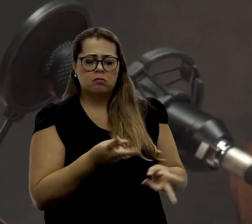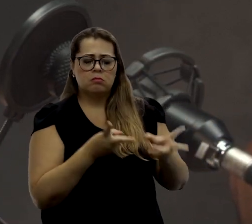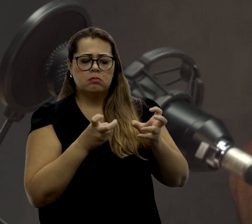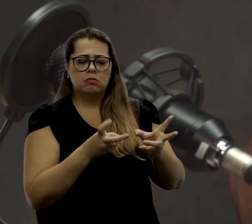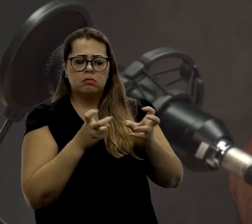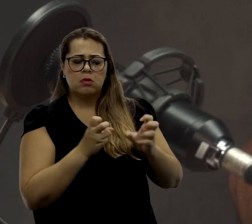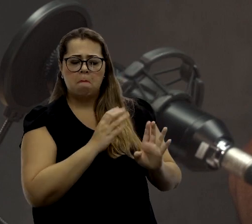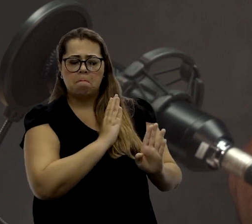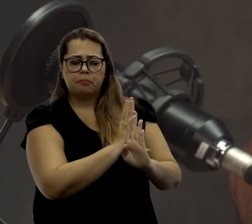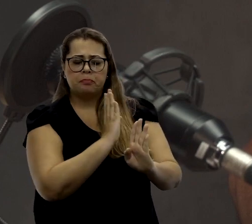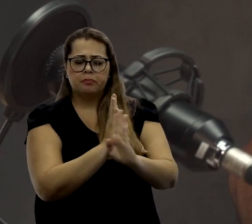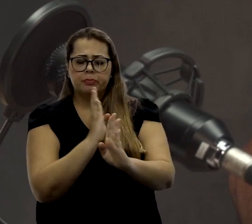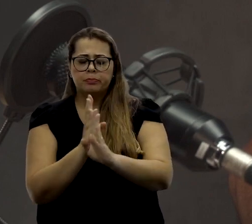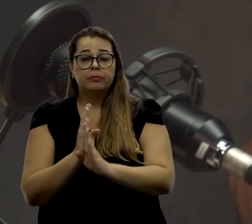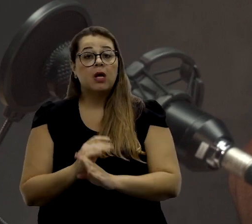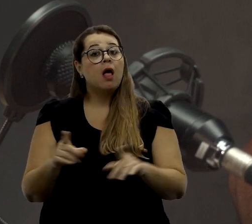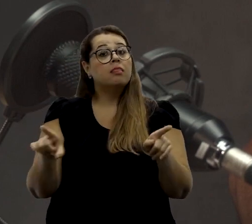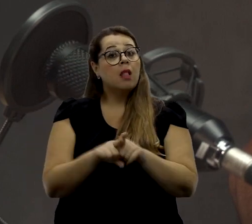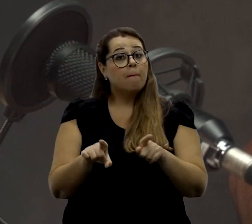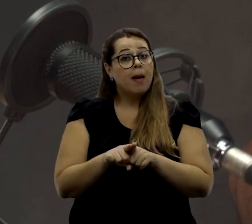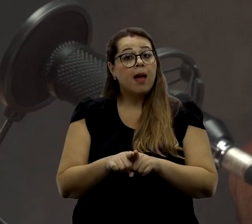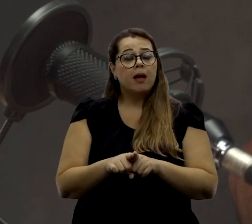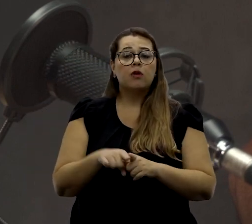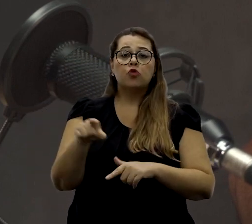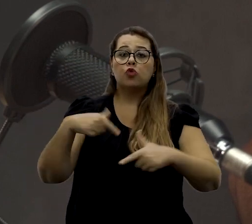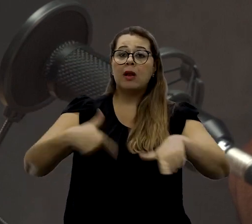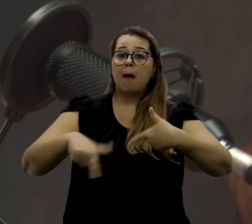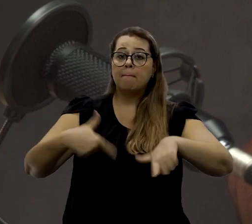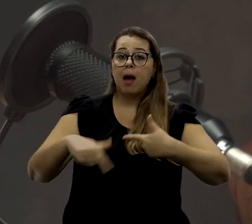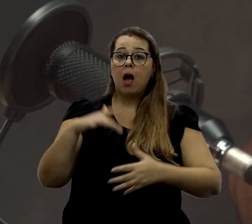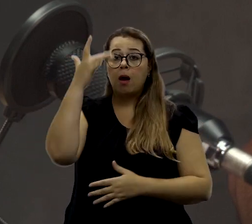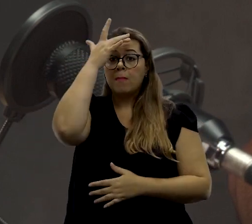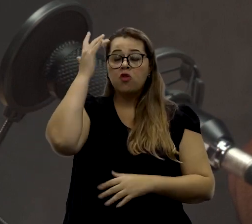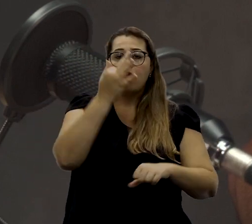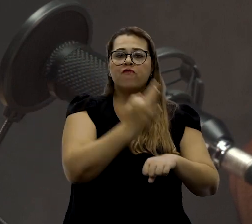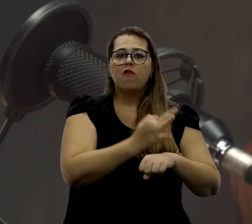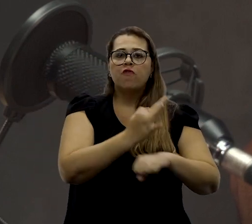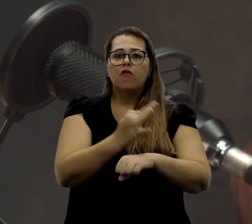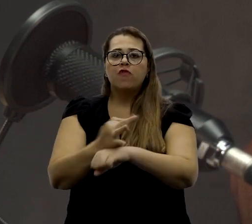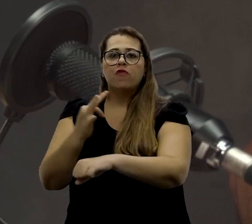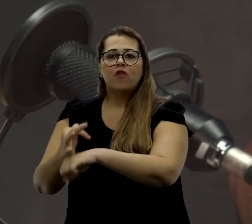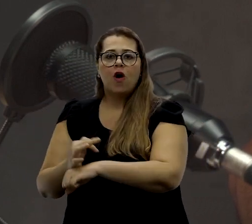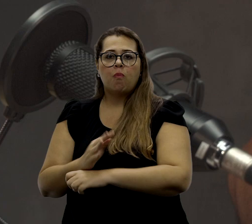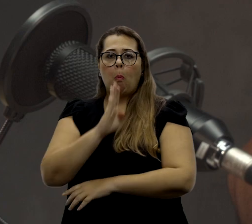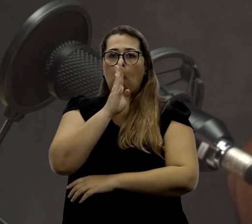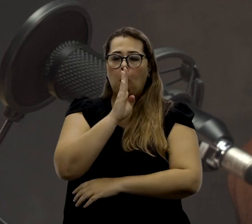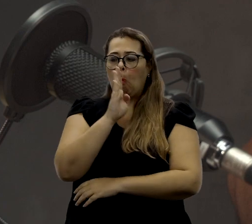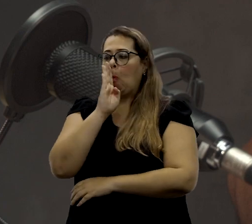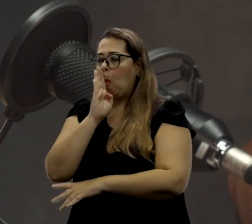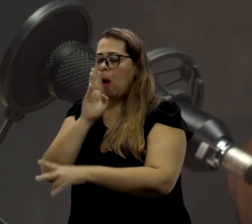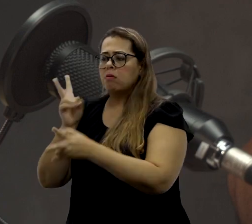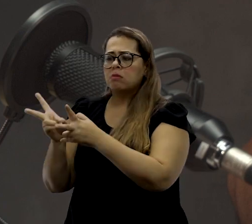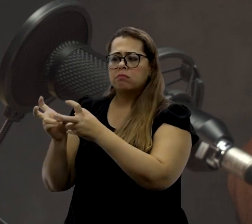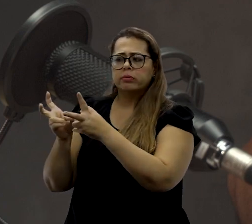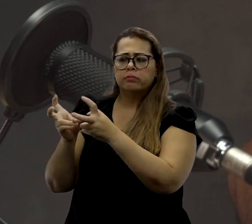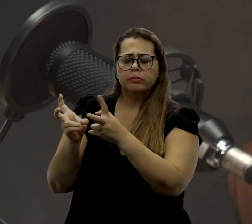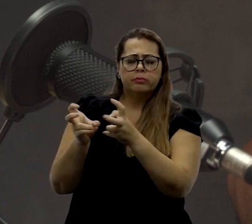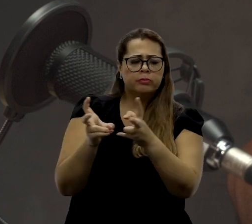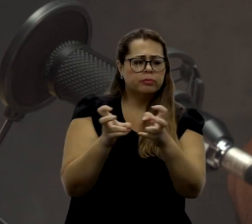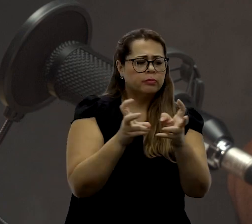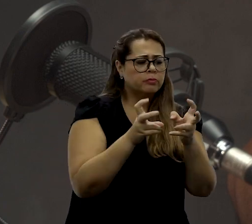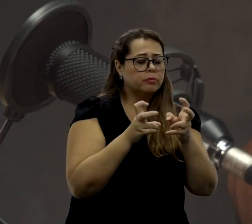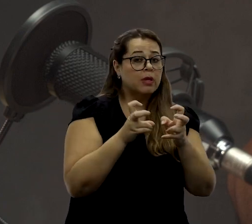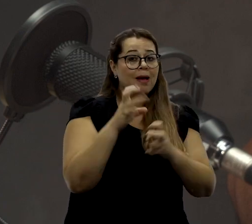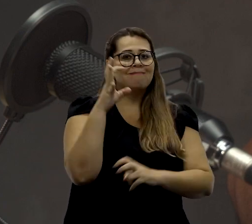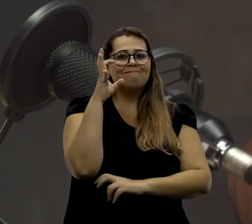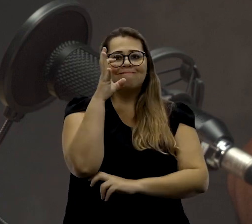né? No trabalho também, né? Se a pessoa está muito quieta, ou começa a faltar muito o trabalho, né? Tem vários sinais que